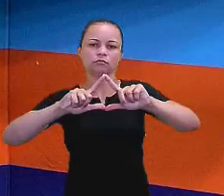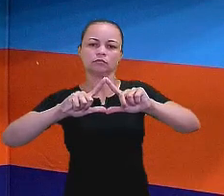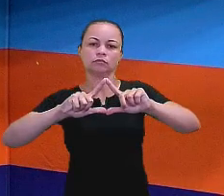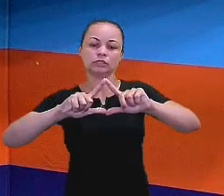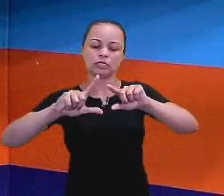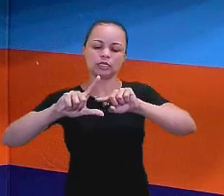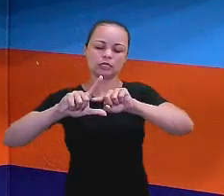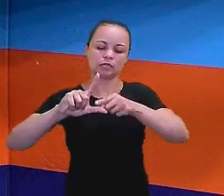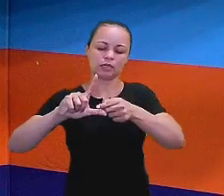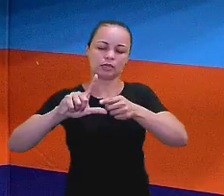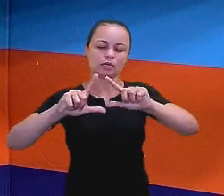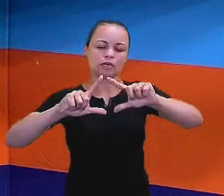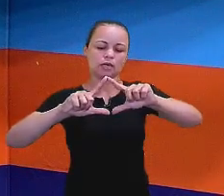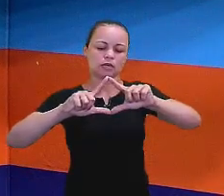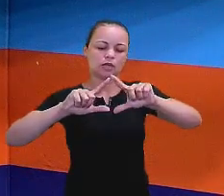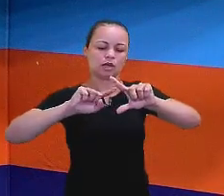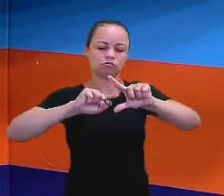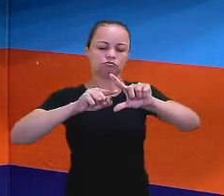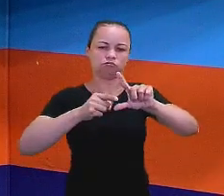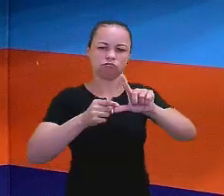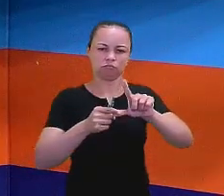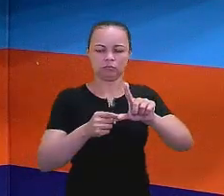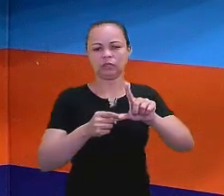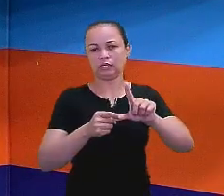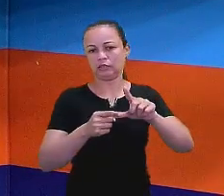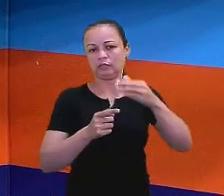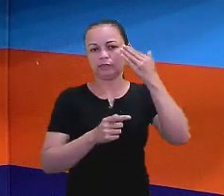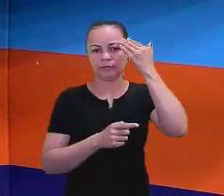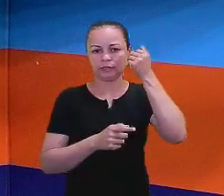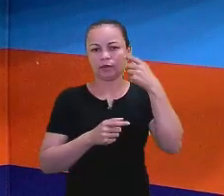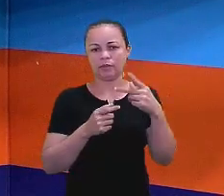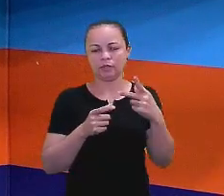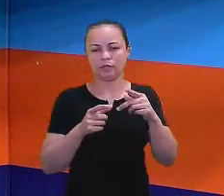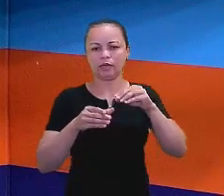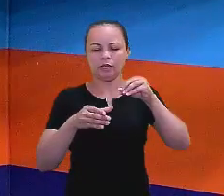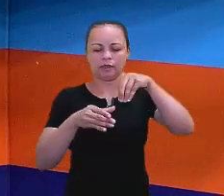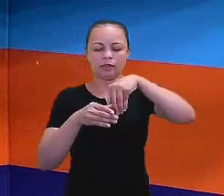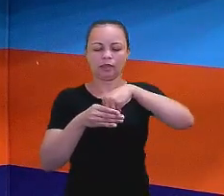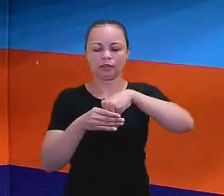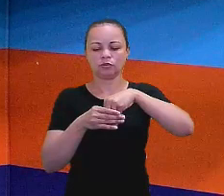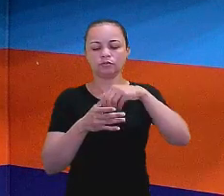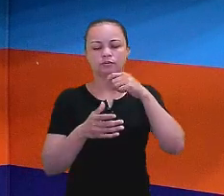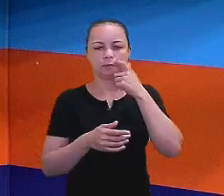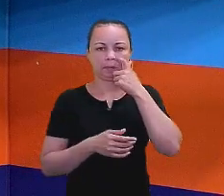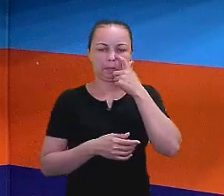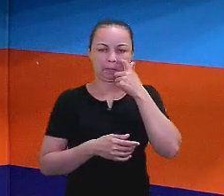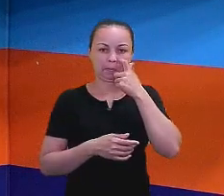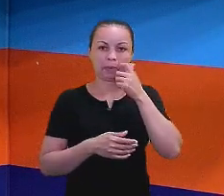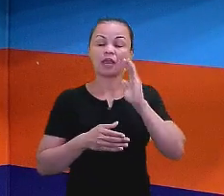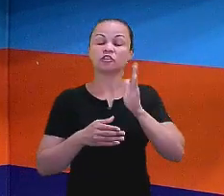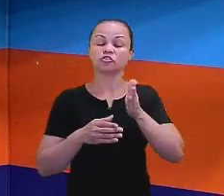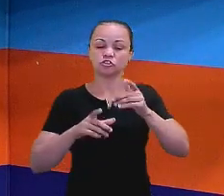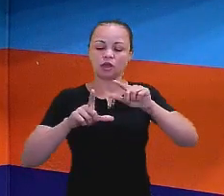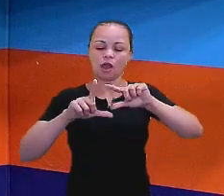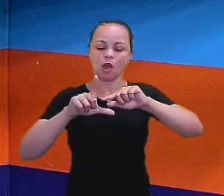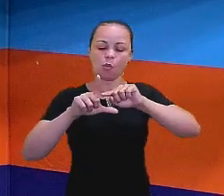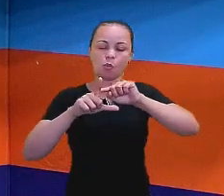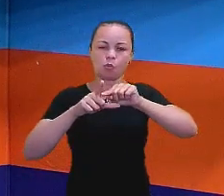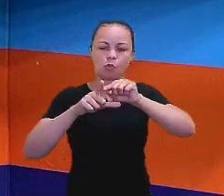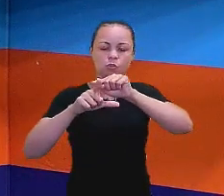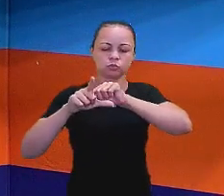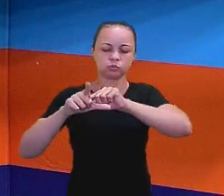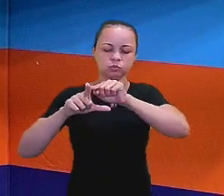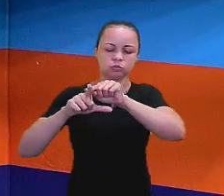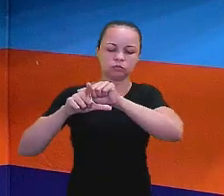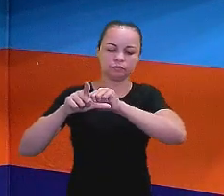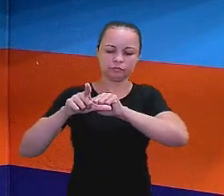aí, esse ângulo interno a gente identifica na parte interna do triângulo. Já os externos, um ângulo externo